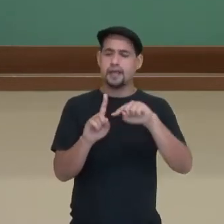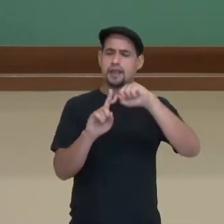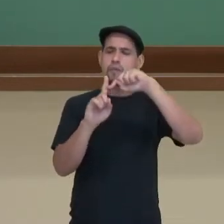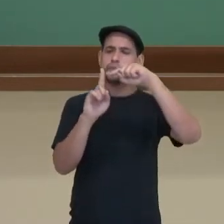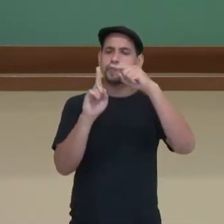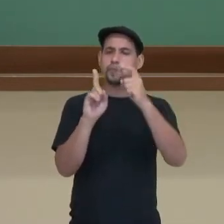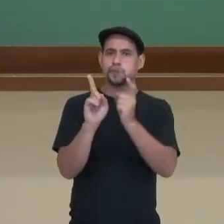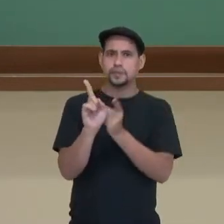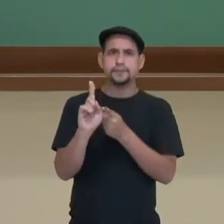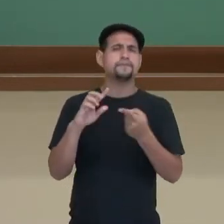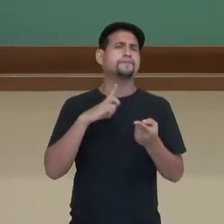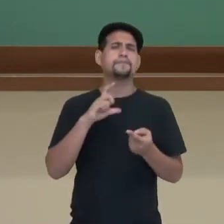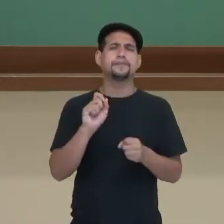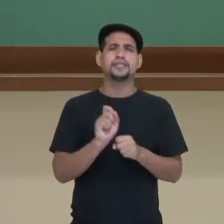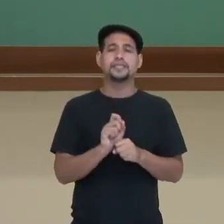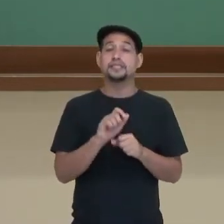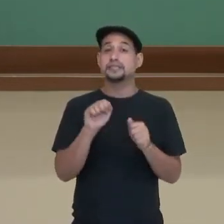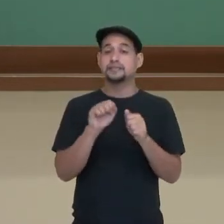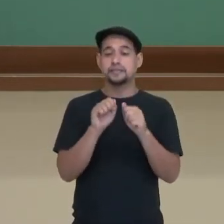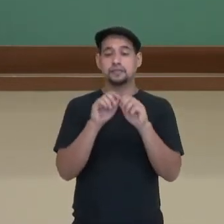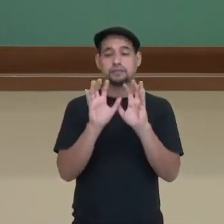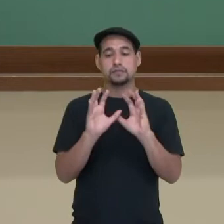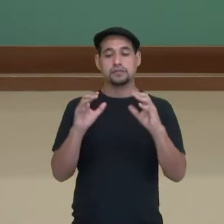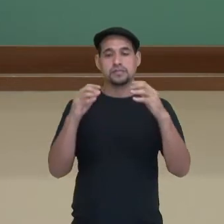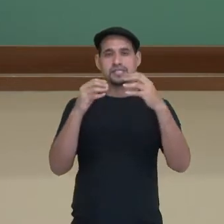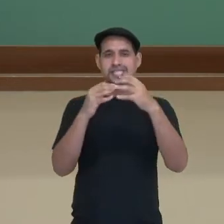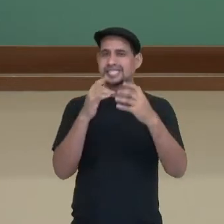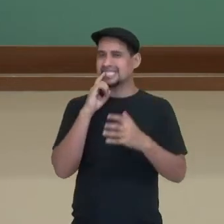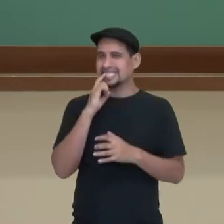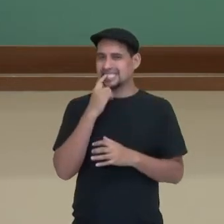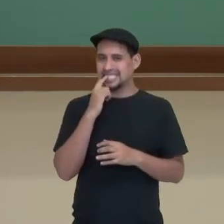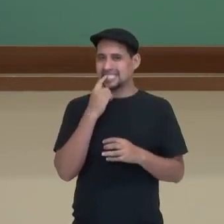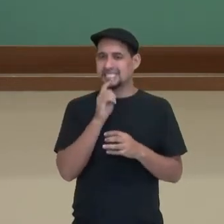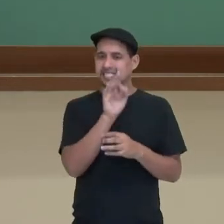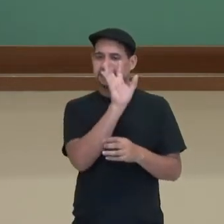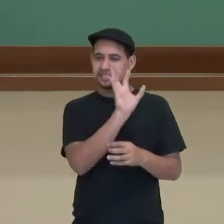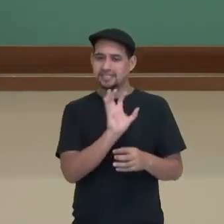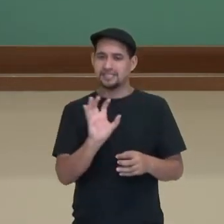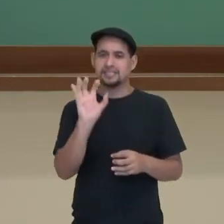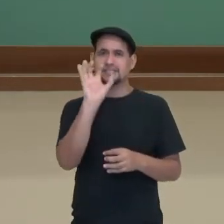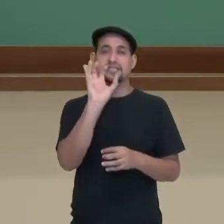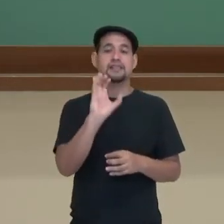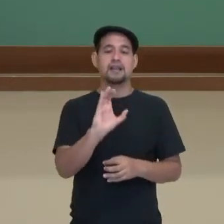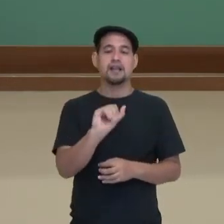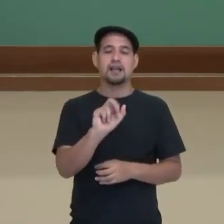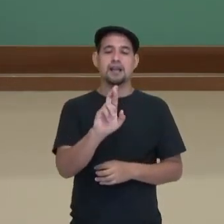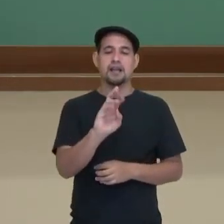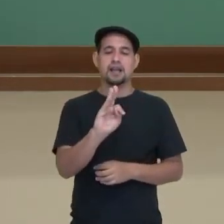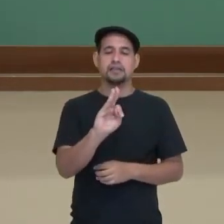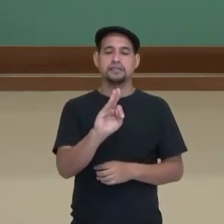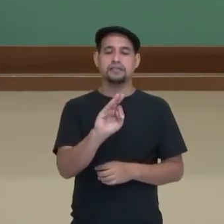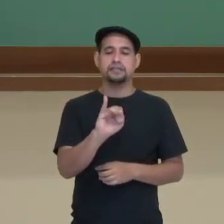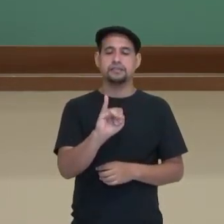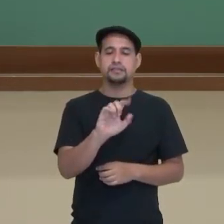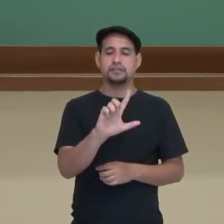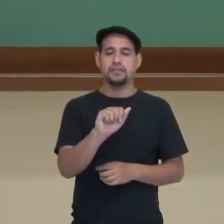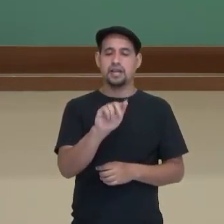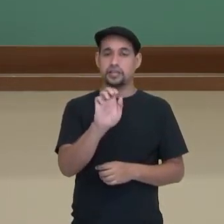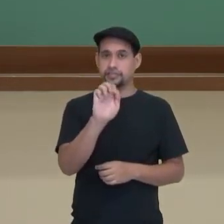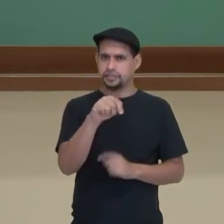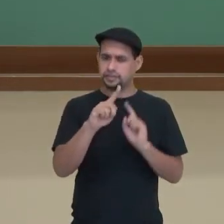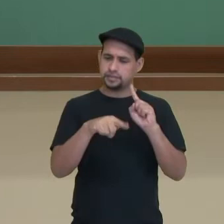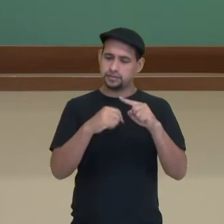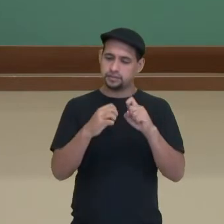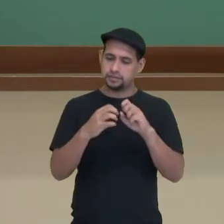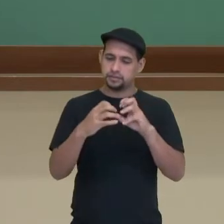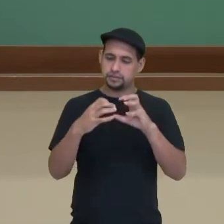dela, vai fazer um molde dos ossos. Esse molde é feito a partir de cartilagem e à medida que ele vai crescendo,